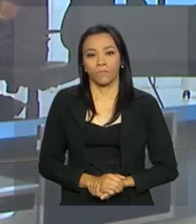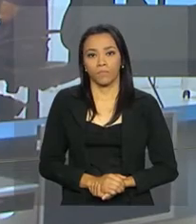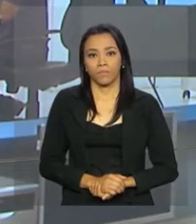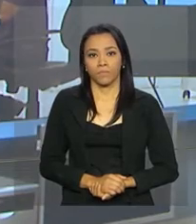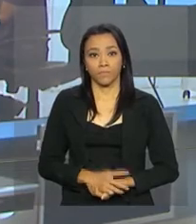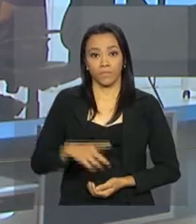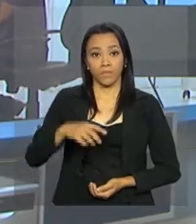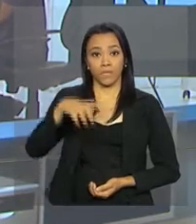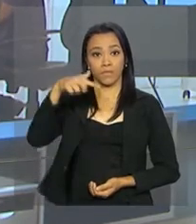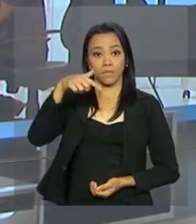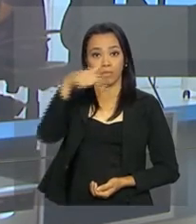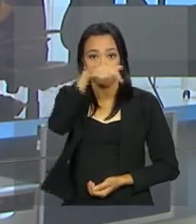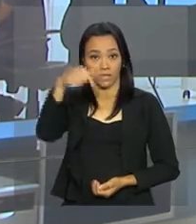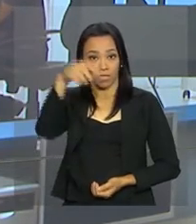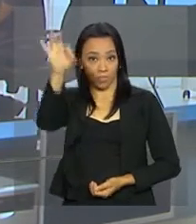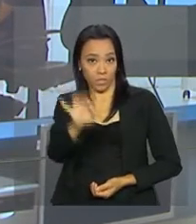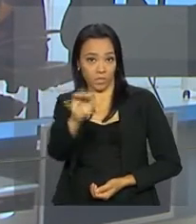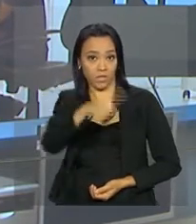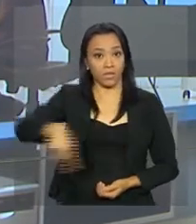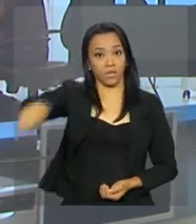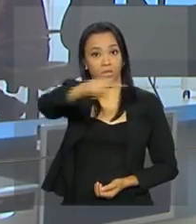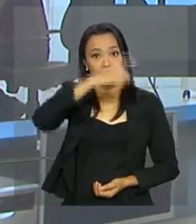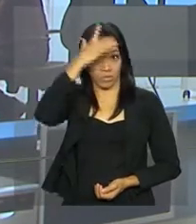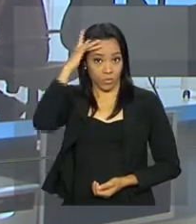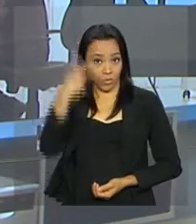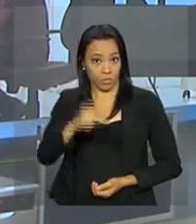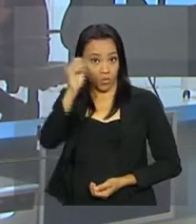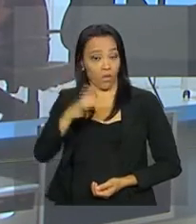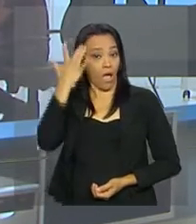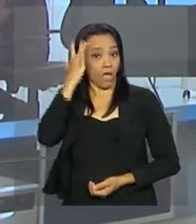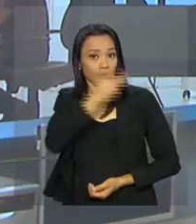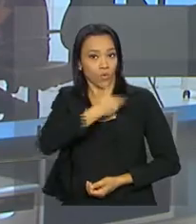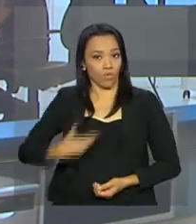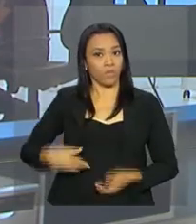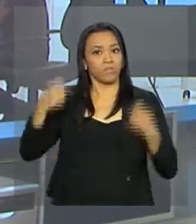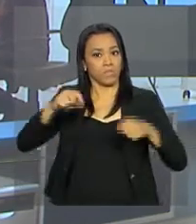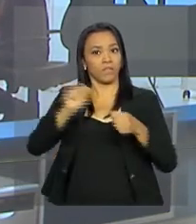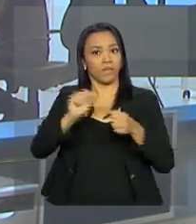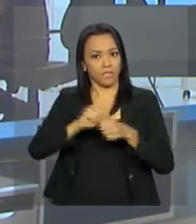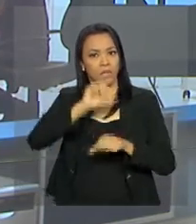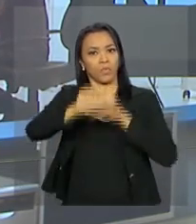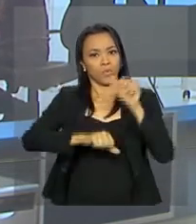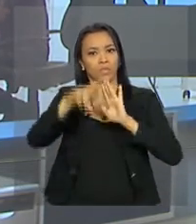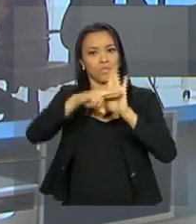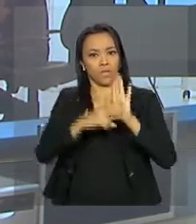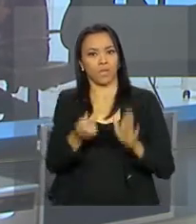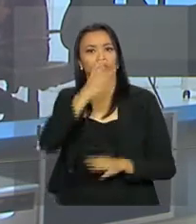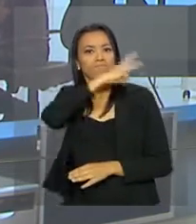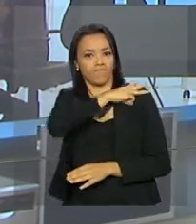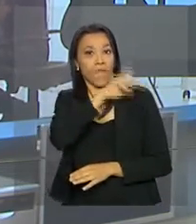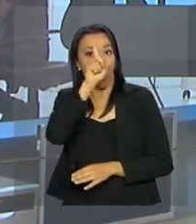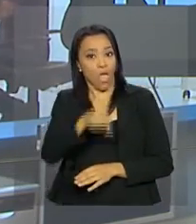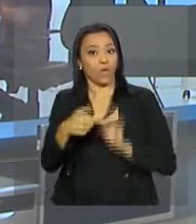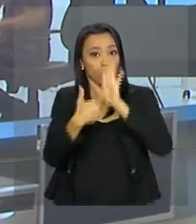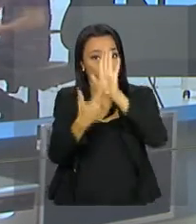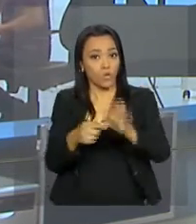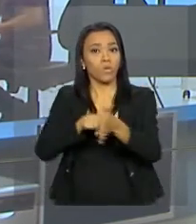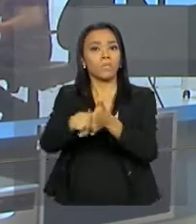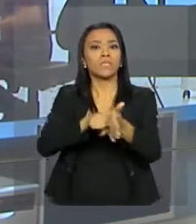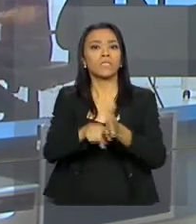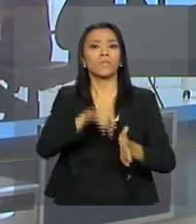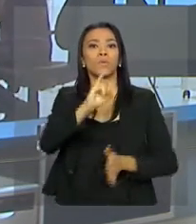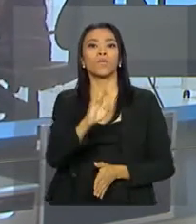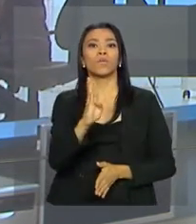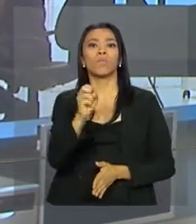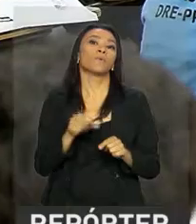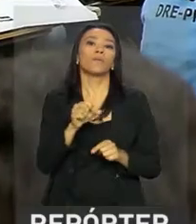setenta e sete por cento dos brasileiros acham que o governo deve fazer a reforma do ensino médio é o que mostra uma pesquisa do